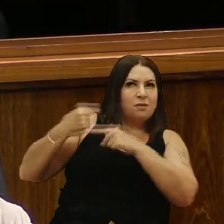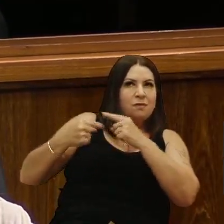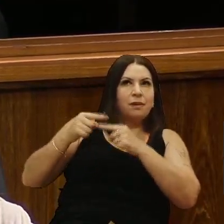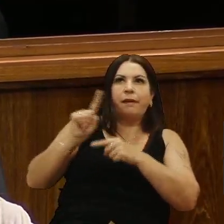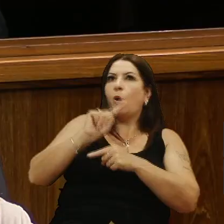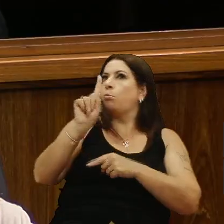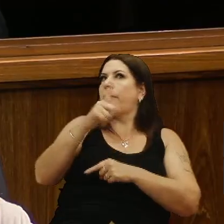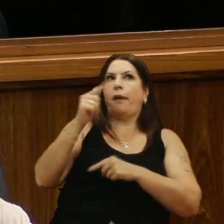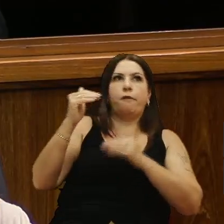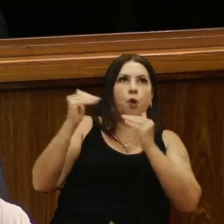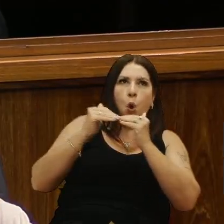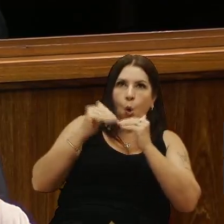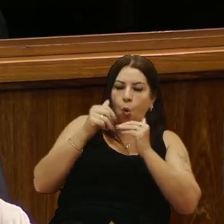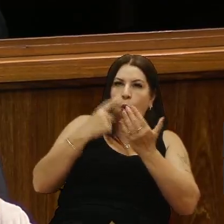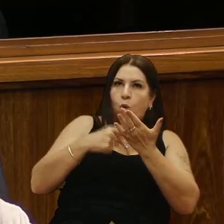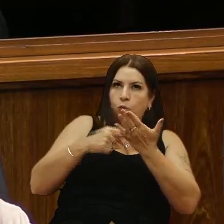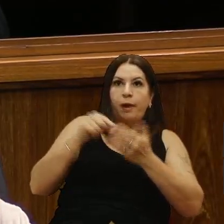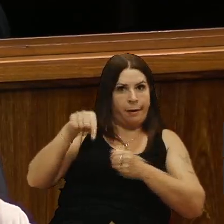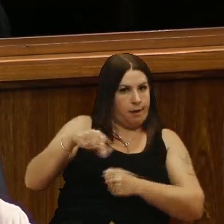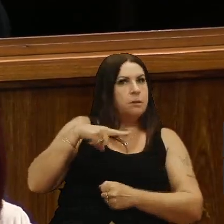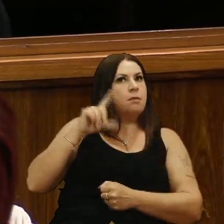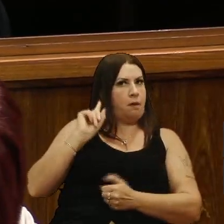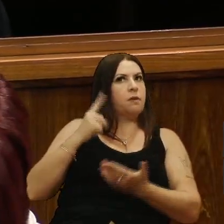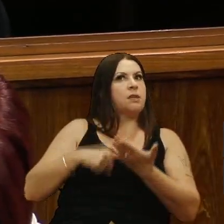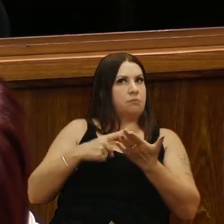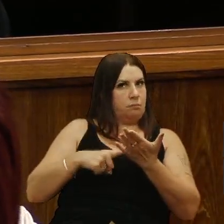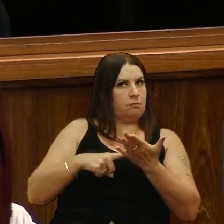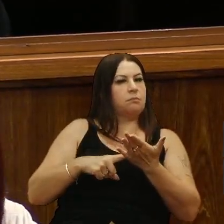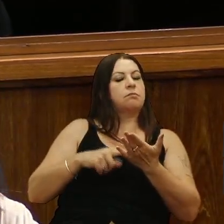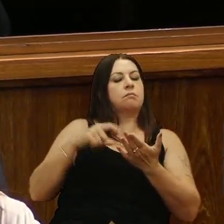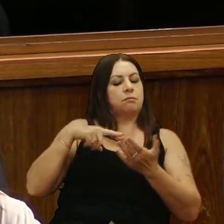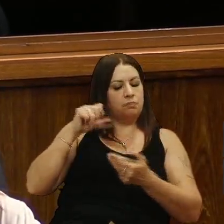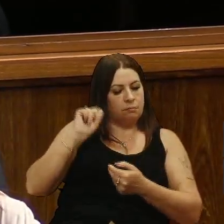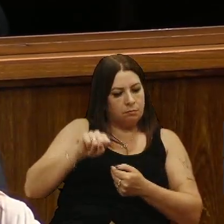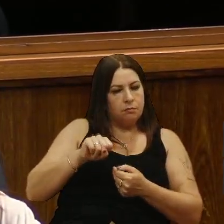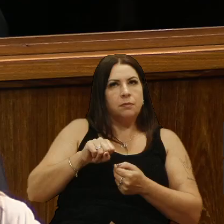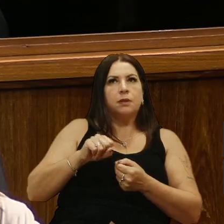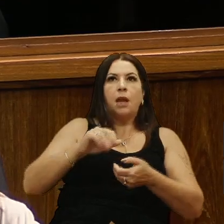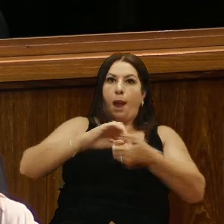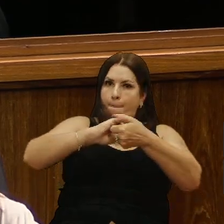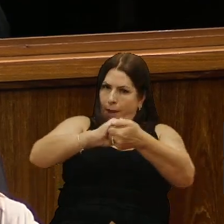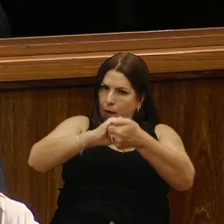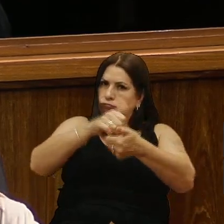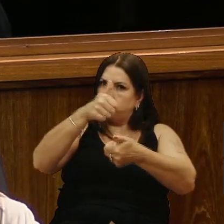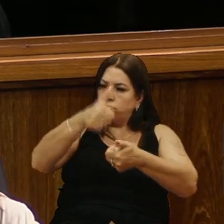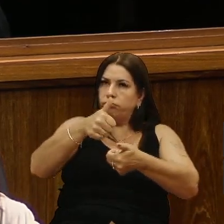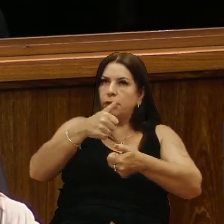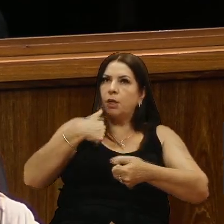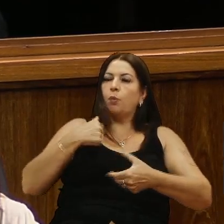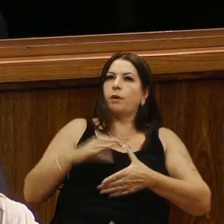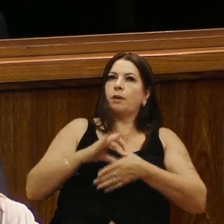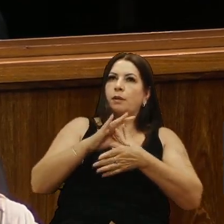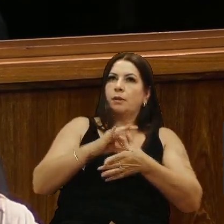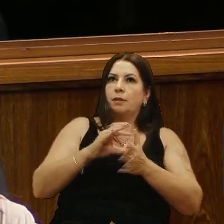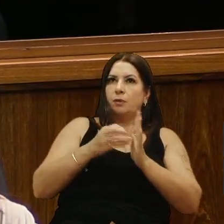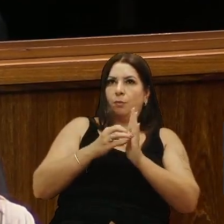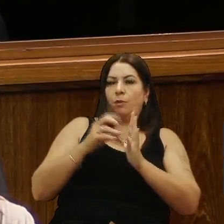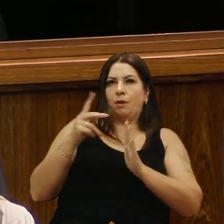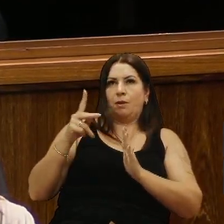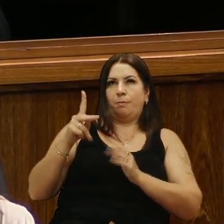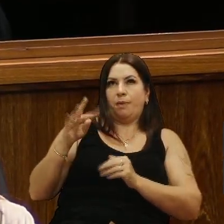não teve acordo, não sei o quê, não sei o quê. Nesse teve. Teve acordo, teve aperto de mão. Eu era líder da